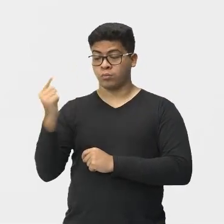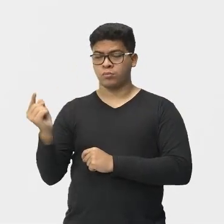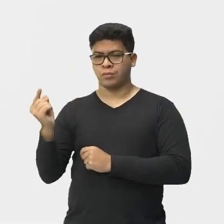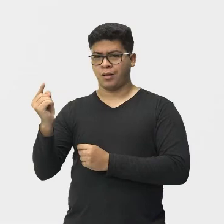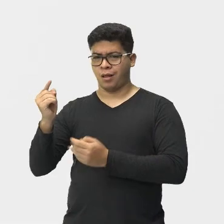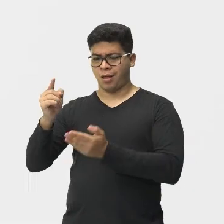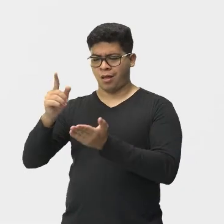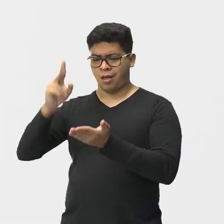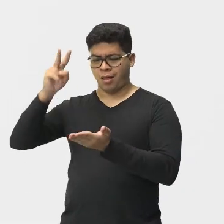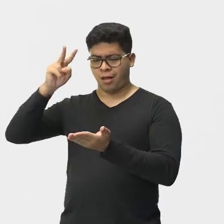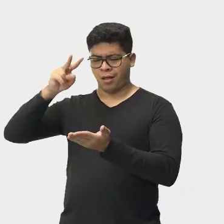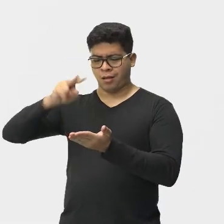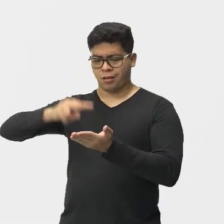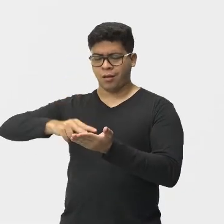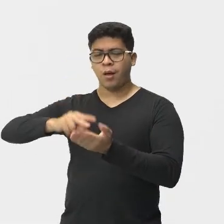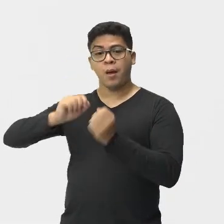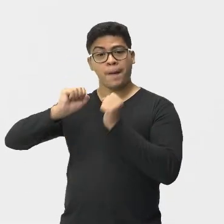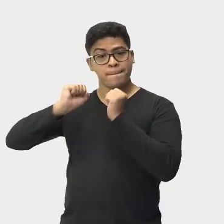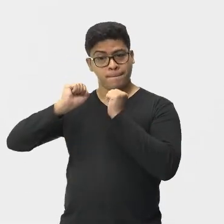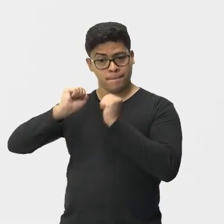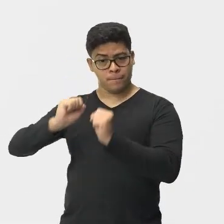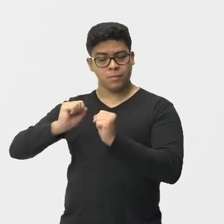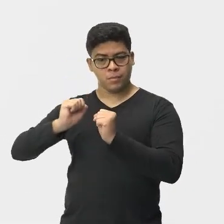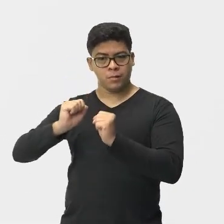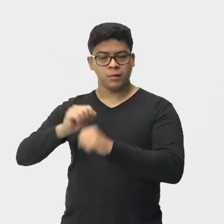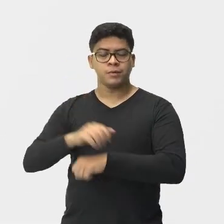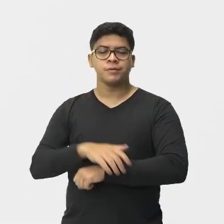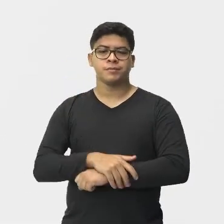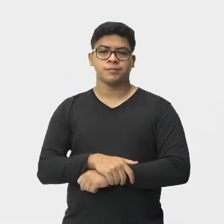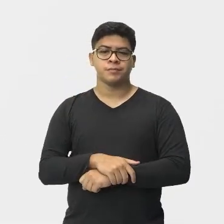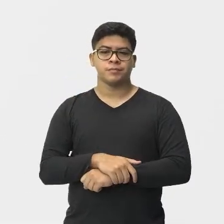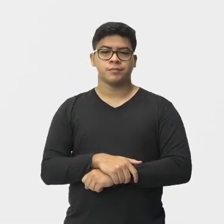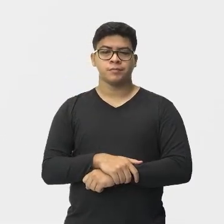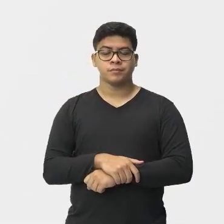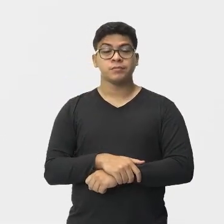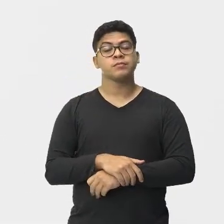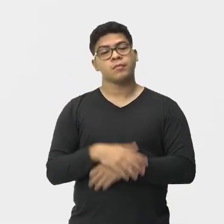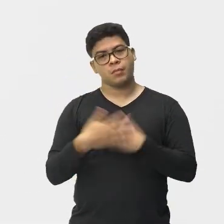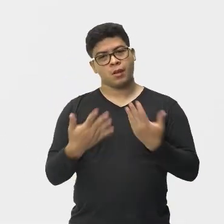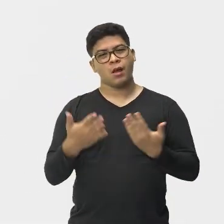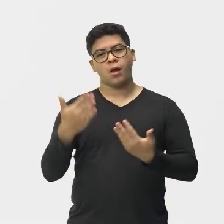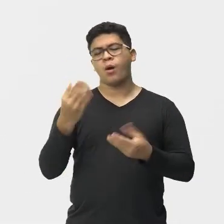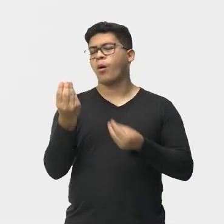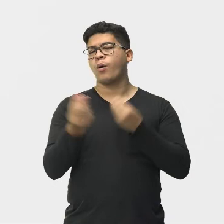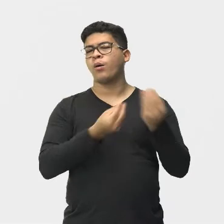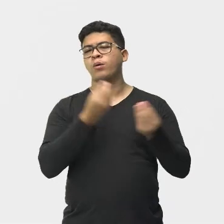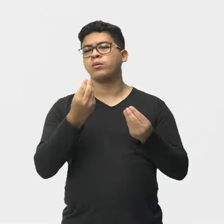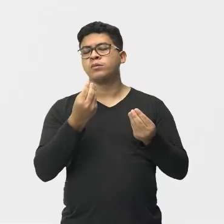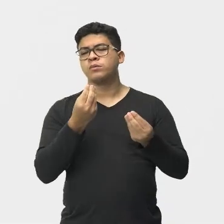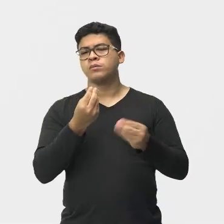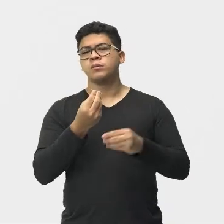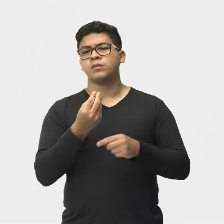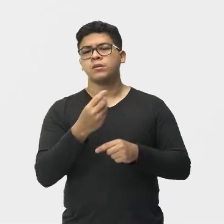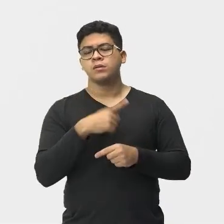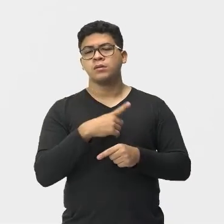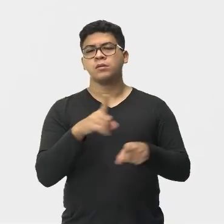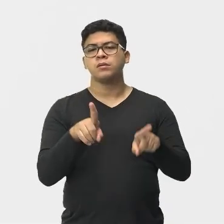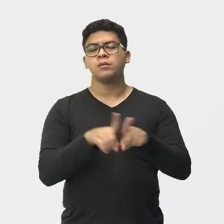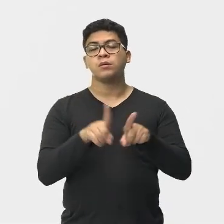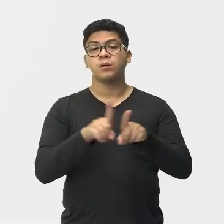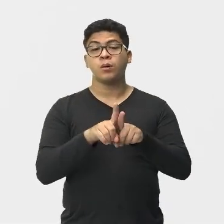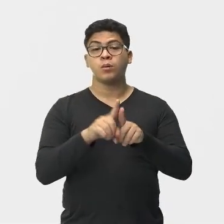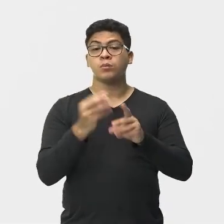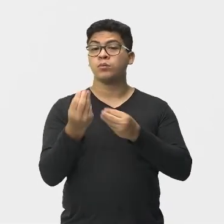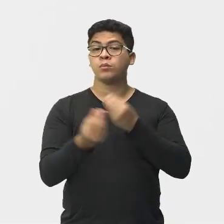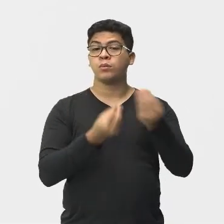podemos substituir, já sabemos, por le ou por se, né? E ele periódico